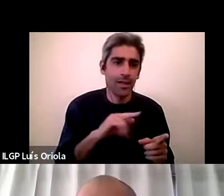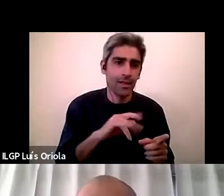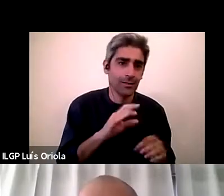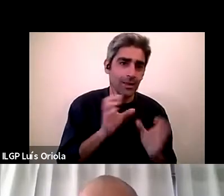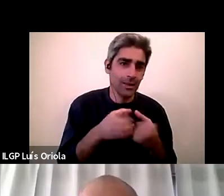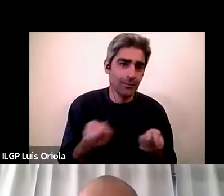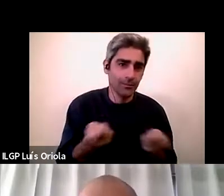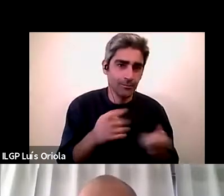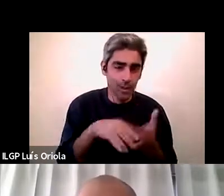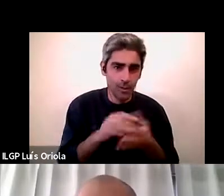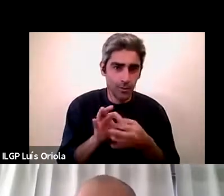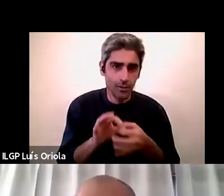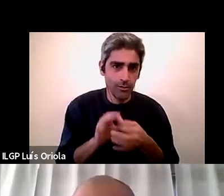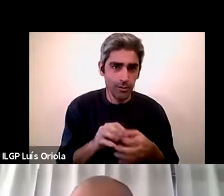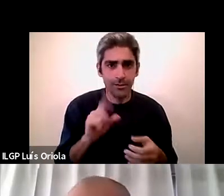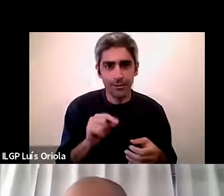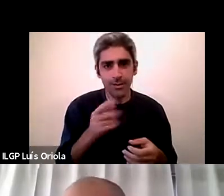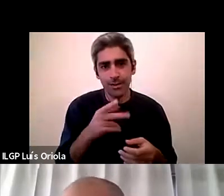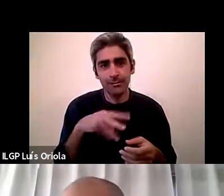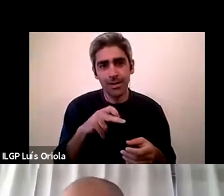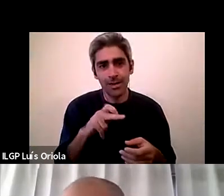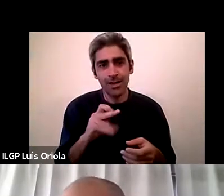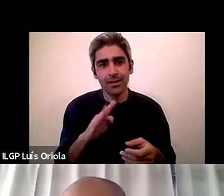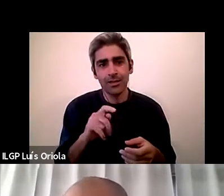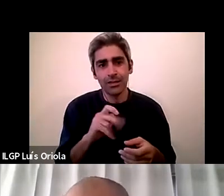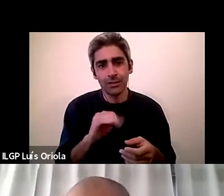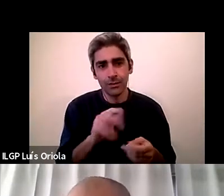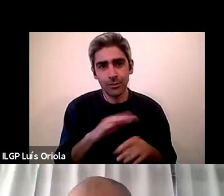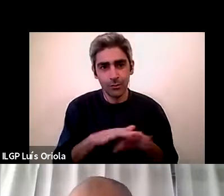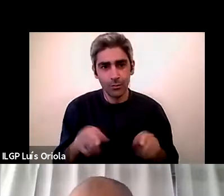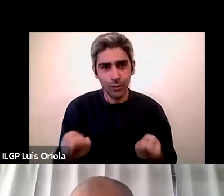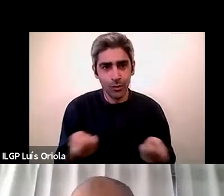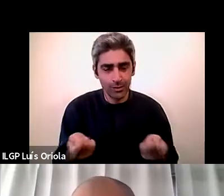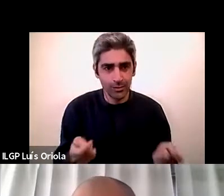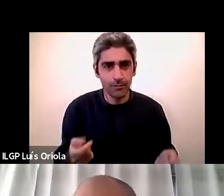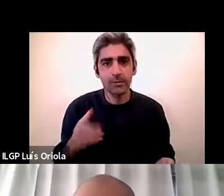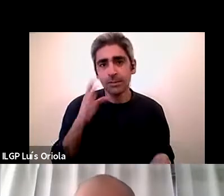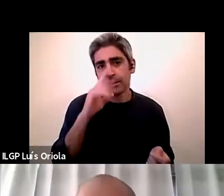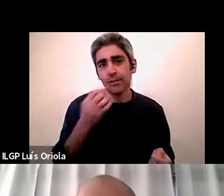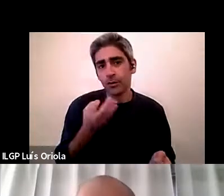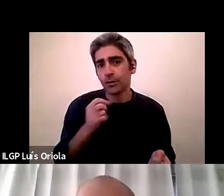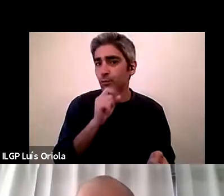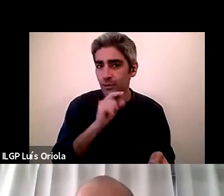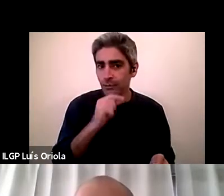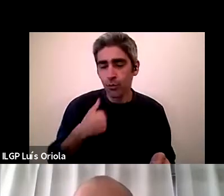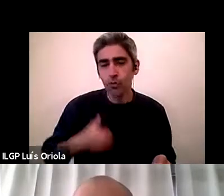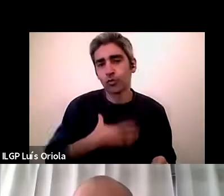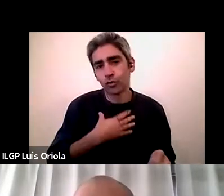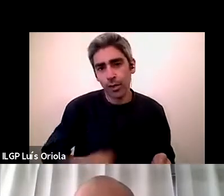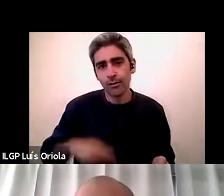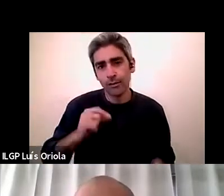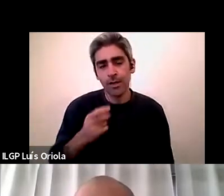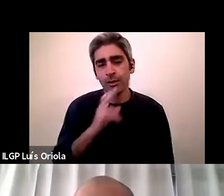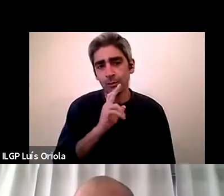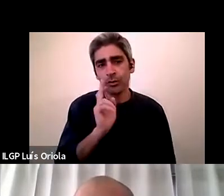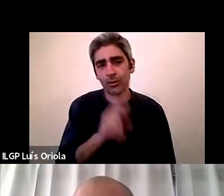coordenação do Plano Colaborativo e a Maria Jesus na moderação. Eu, se fosse possível, gostava de também responder esta